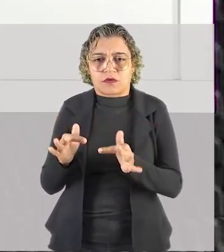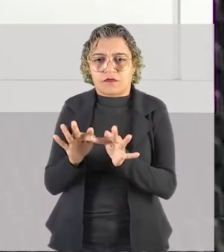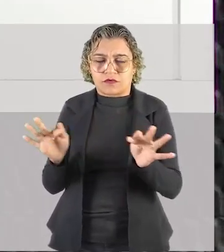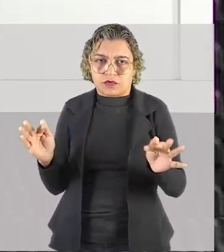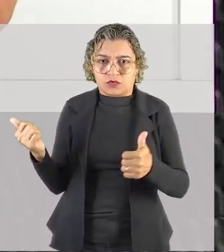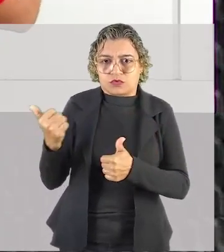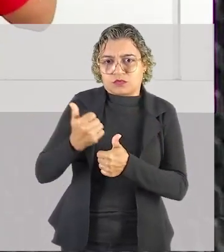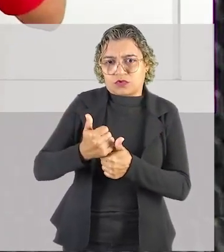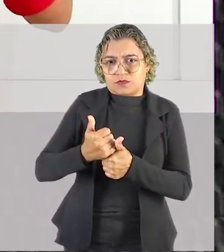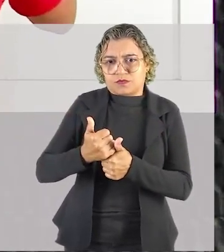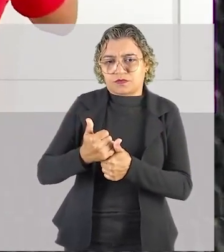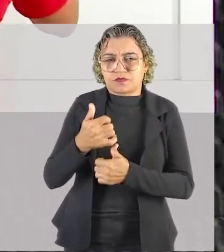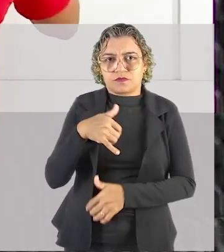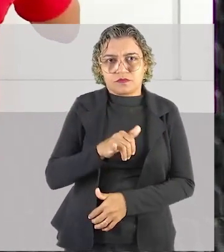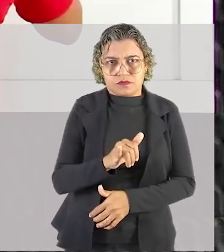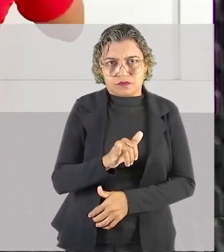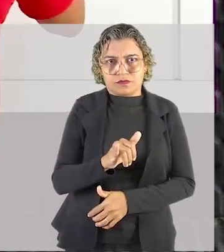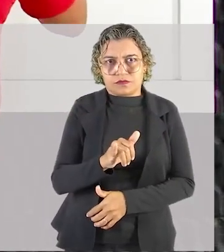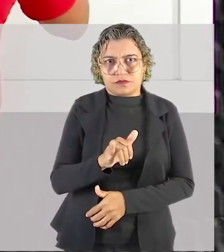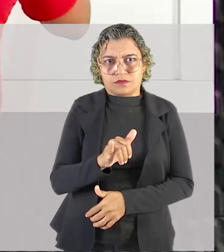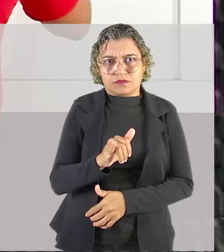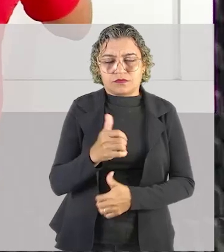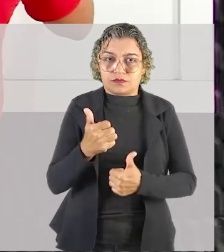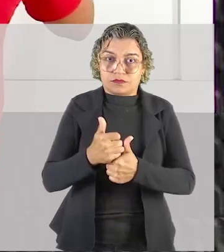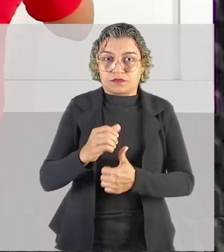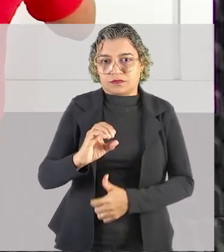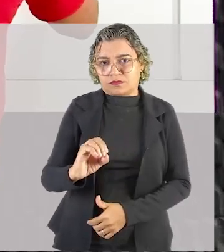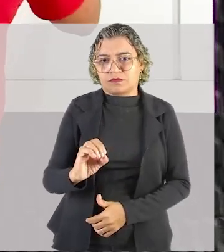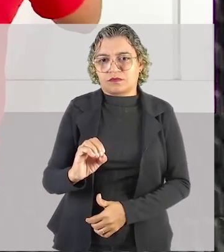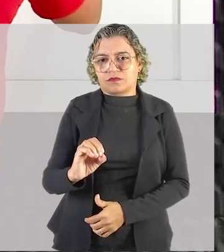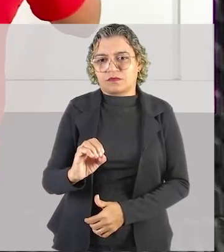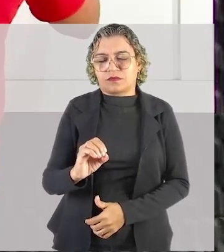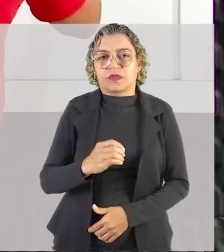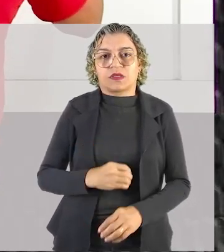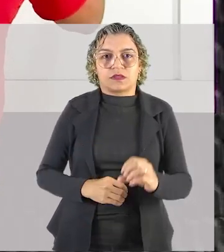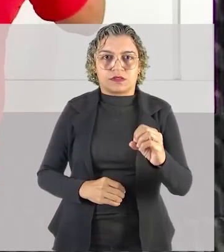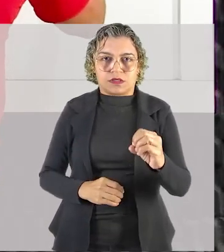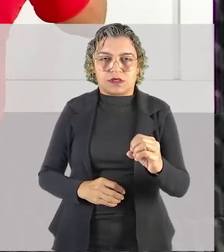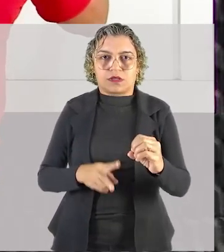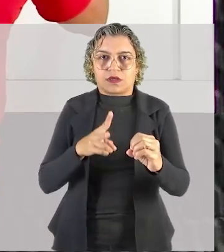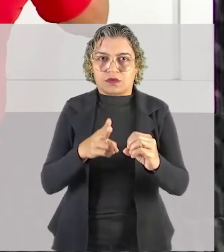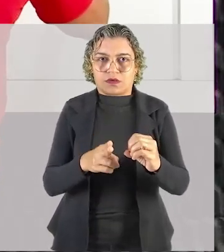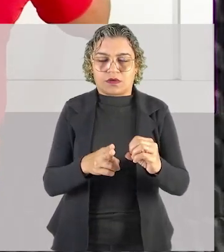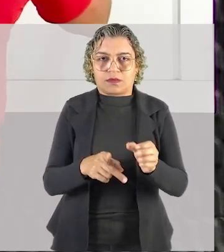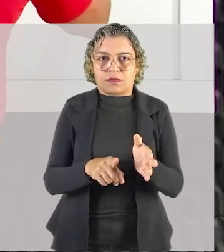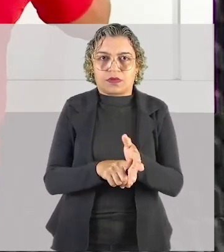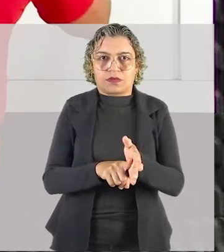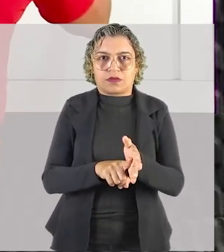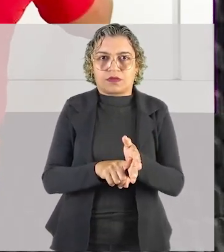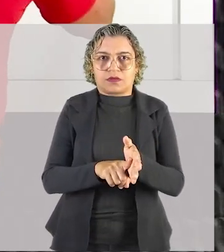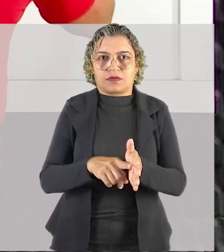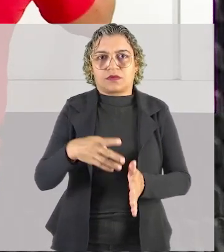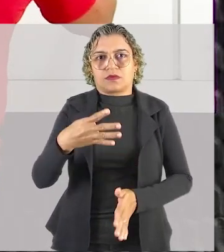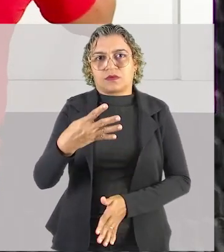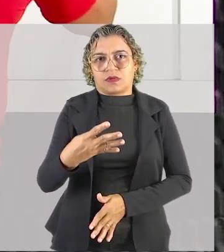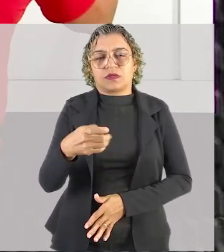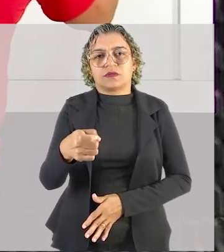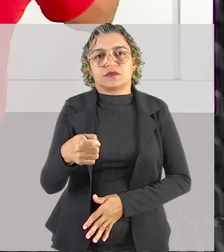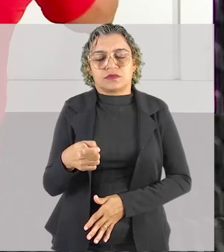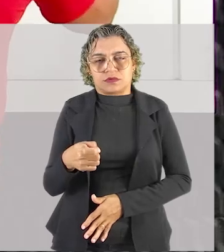função e substitui aqui o y por zero. Zero igual a menos 4x